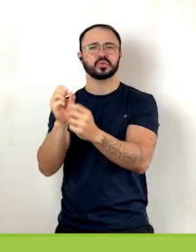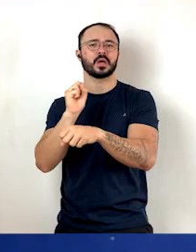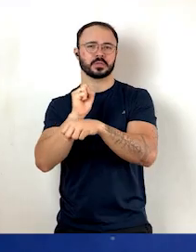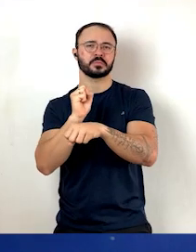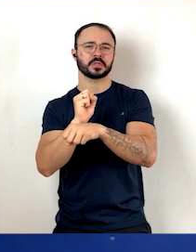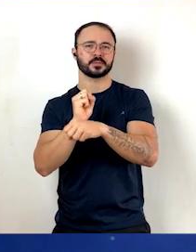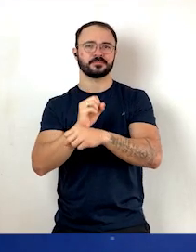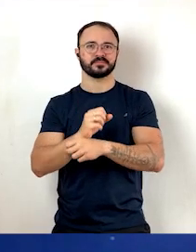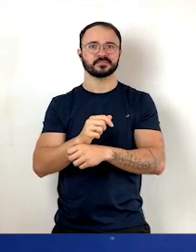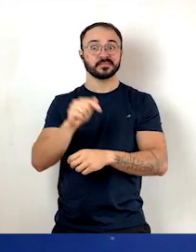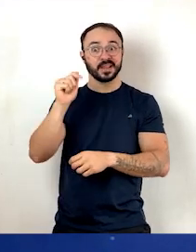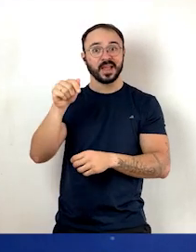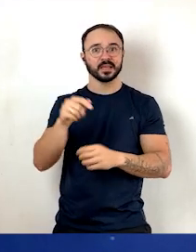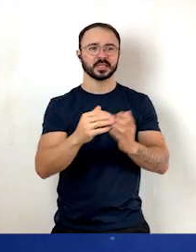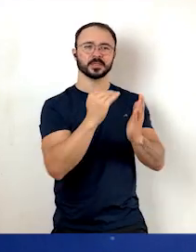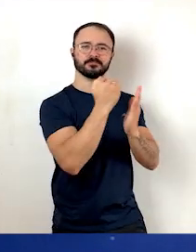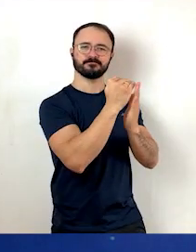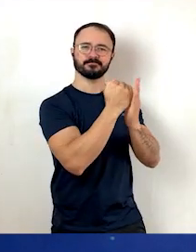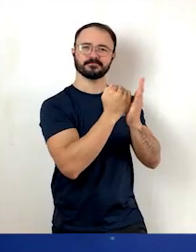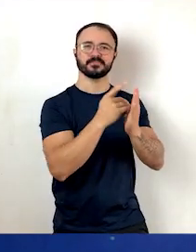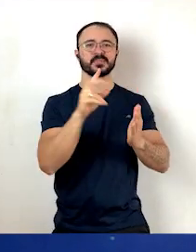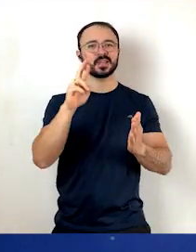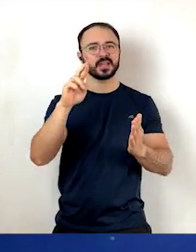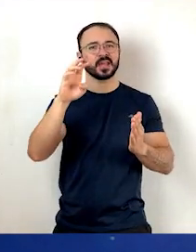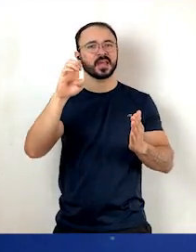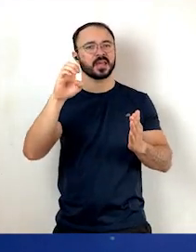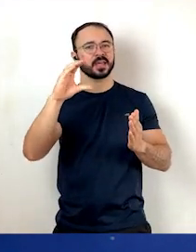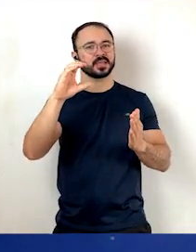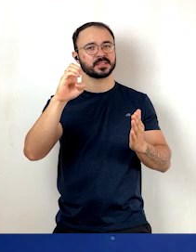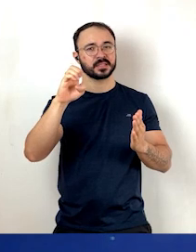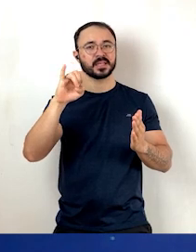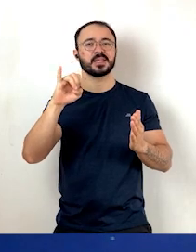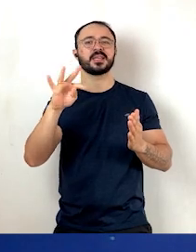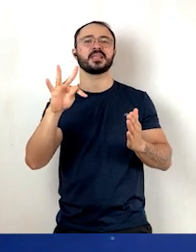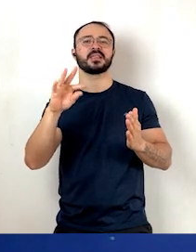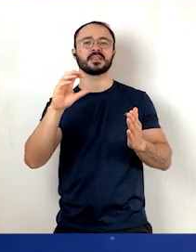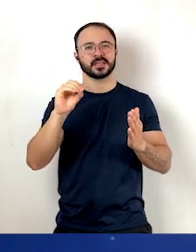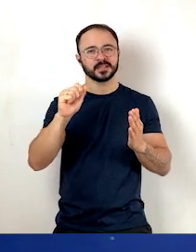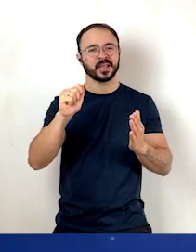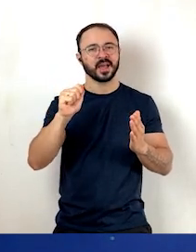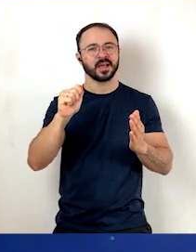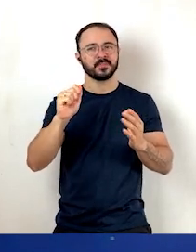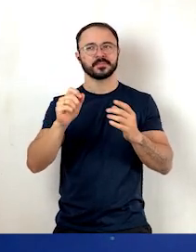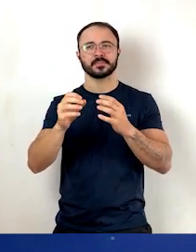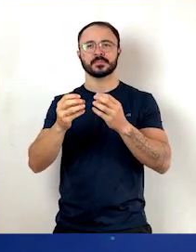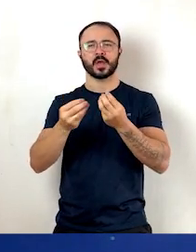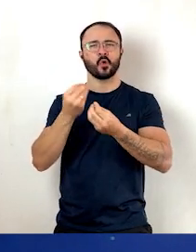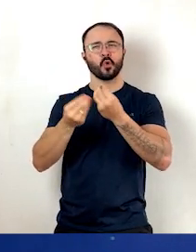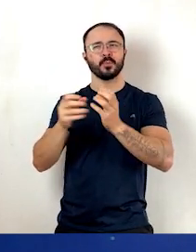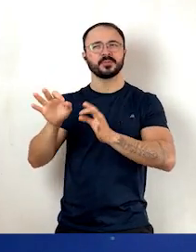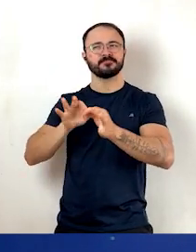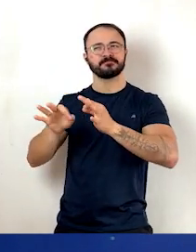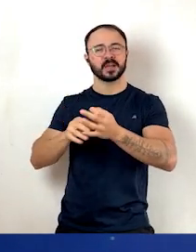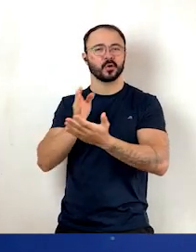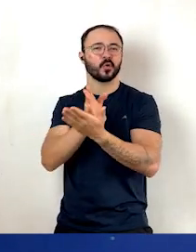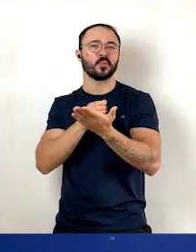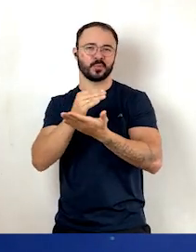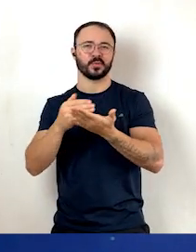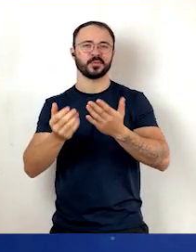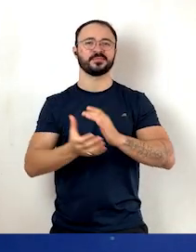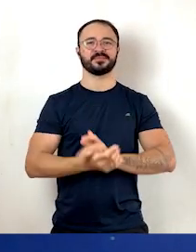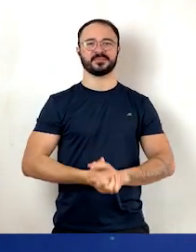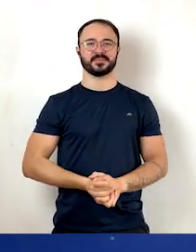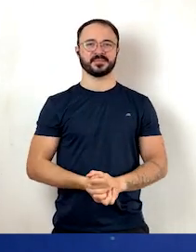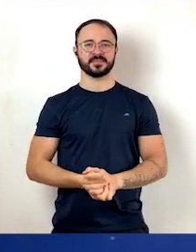180 graus Então essa é uma receita com os ingredientes e o modo de preparo para que você possa preparar